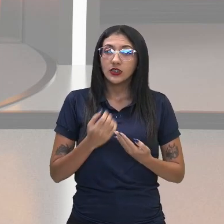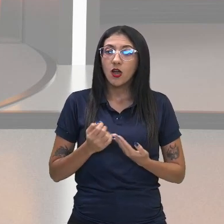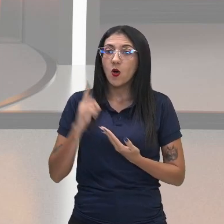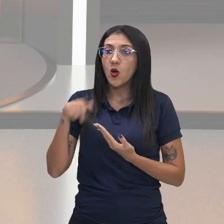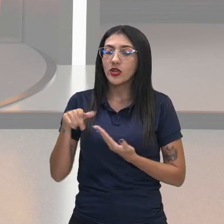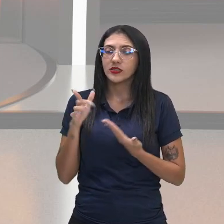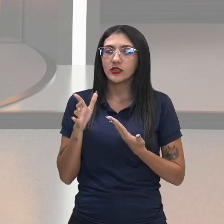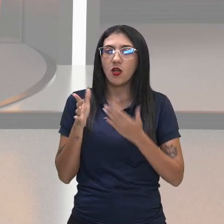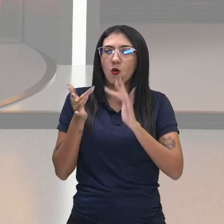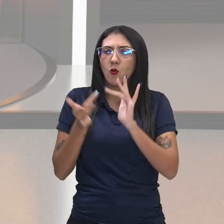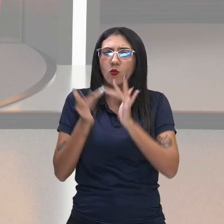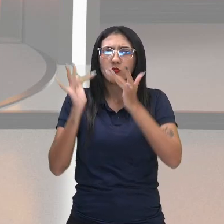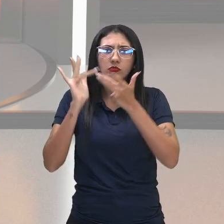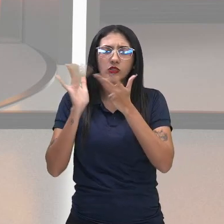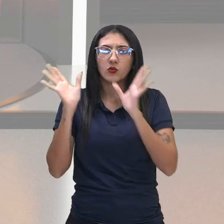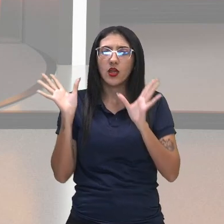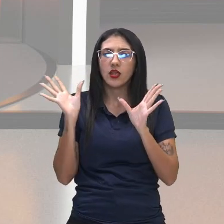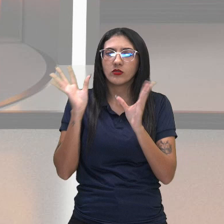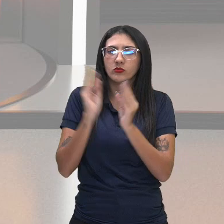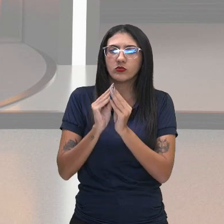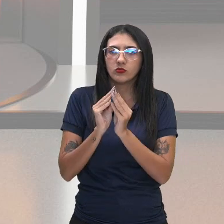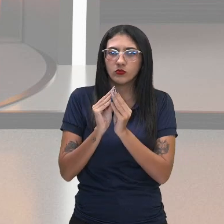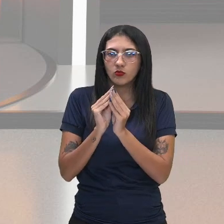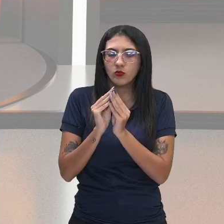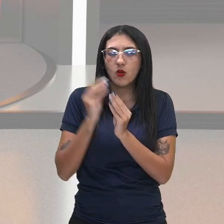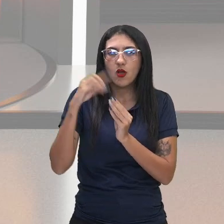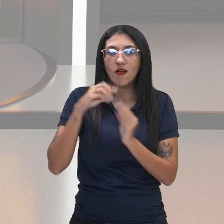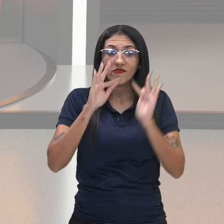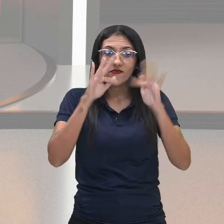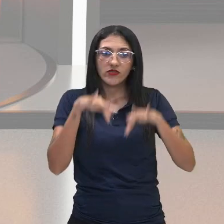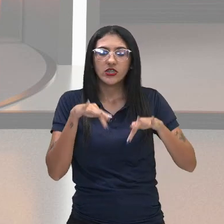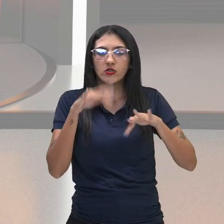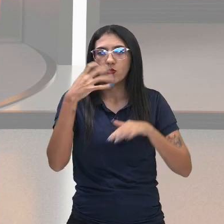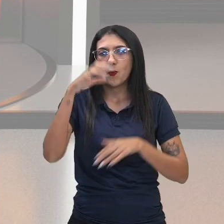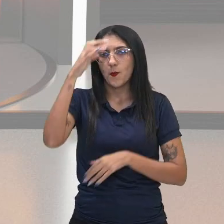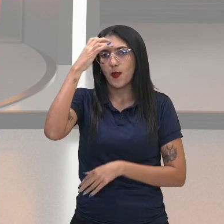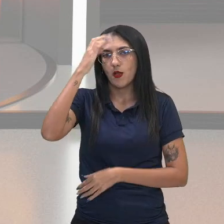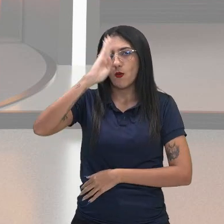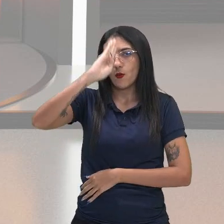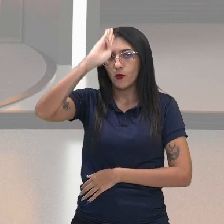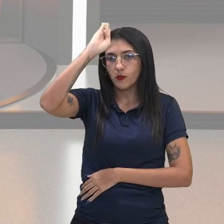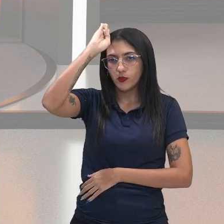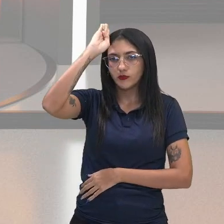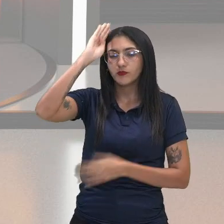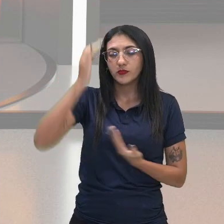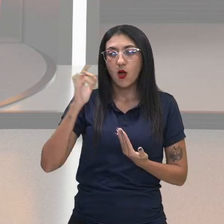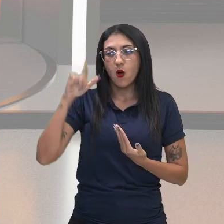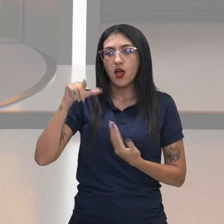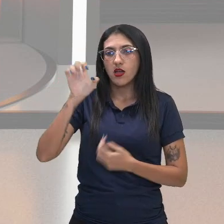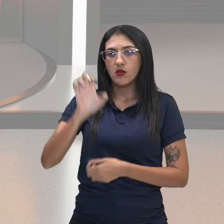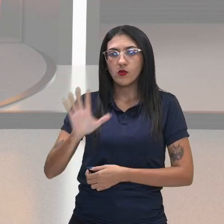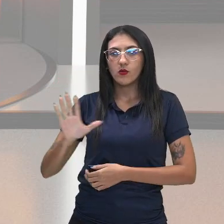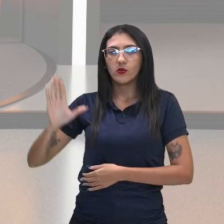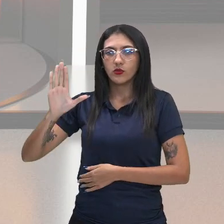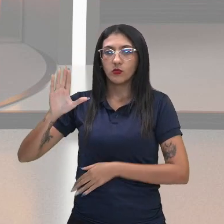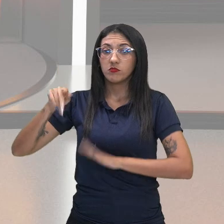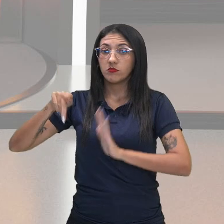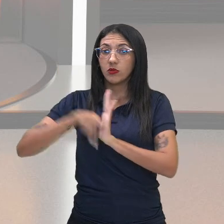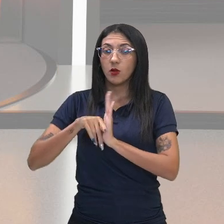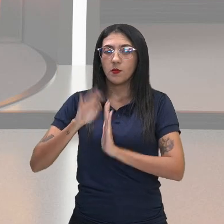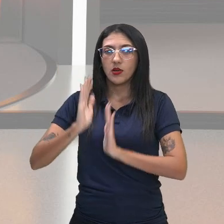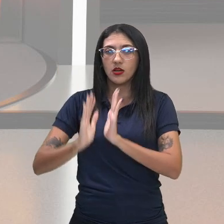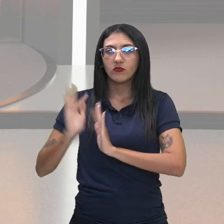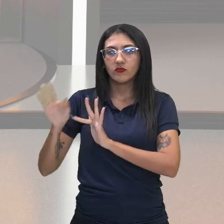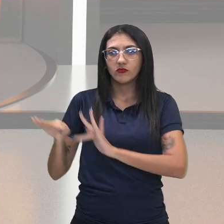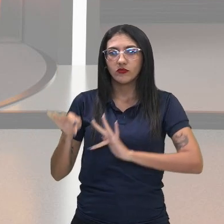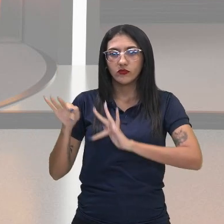da Europa pós queda do Império Romano, ou seja, uma Europa feudal, todo